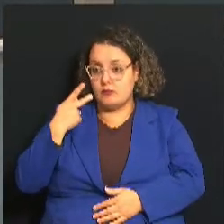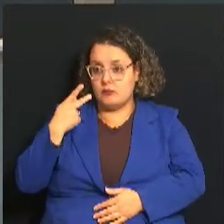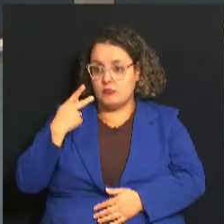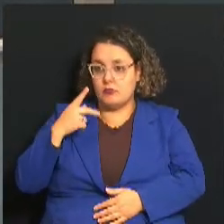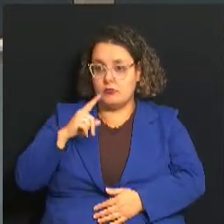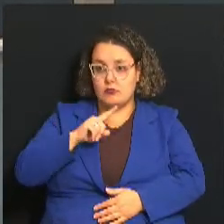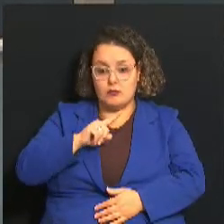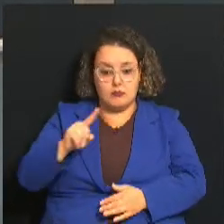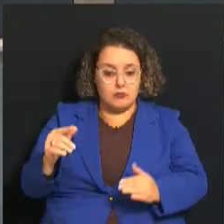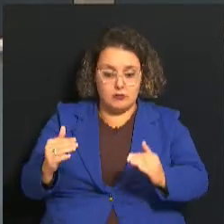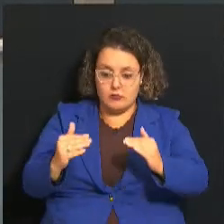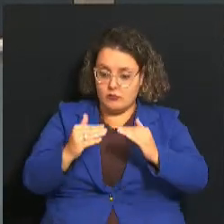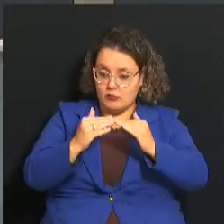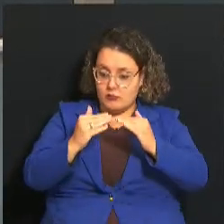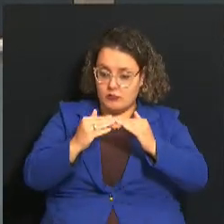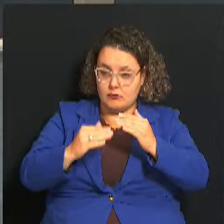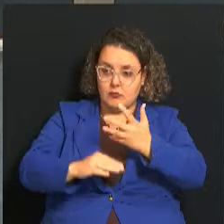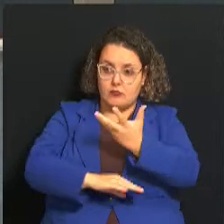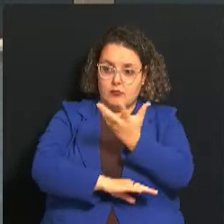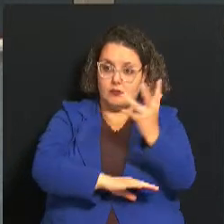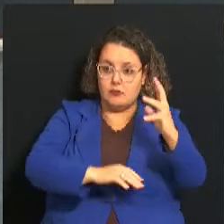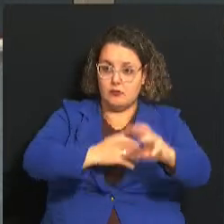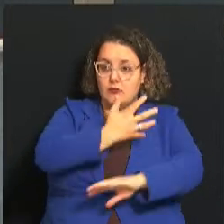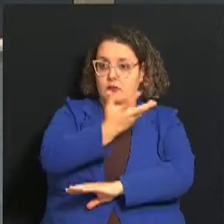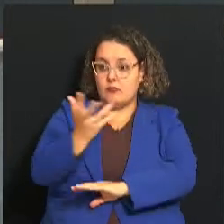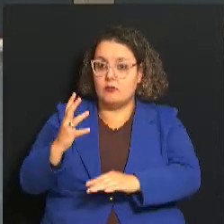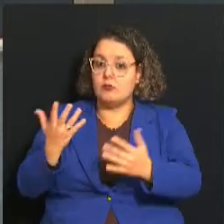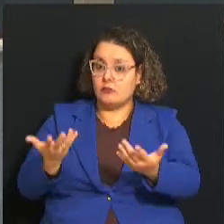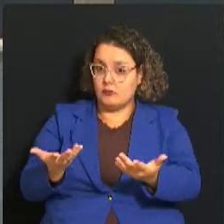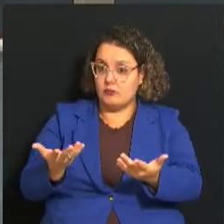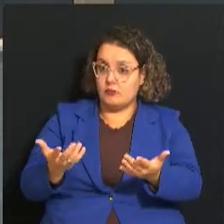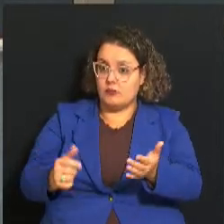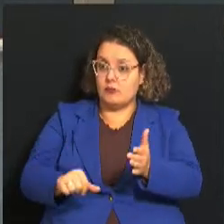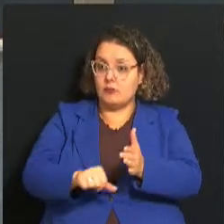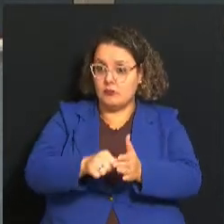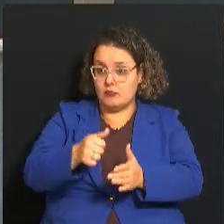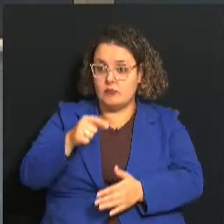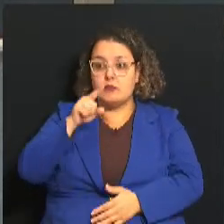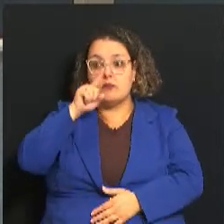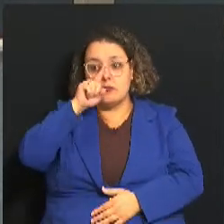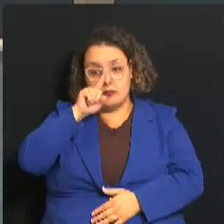favorável ao meio ambiente. Então, esse é um primeiro risco que a gente corre.